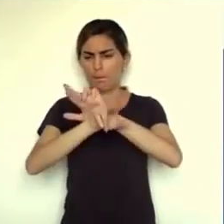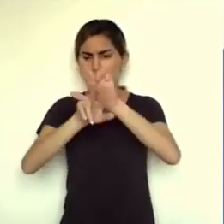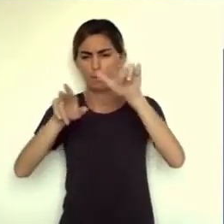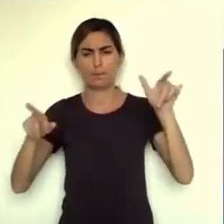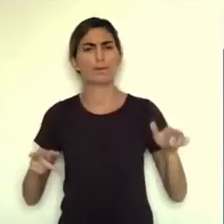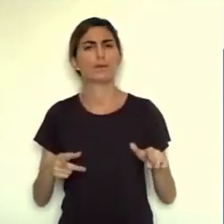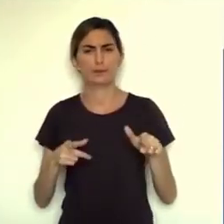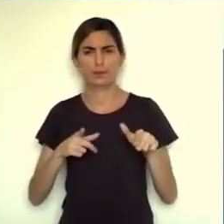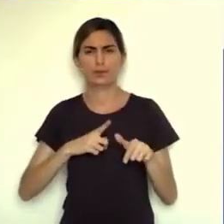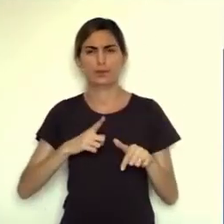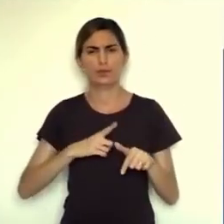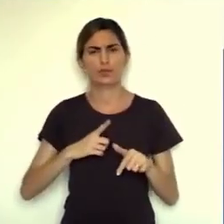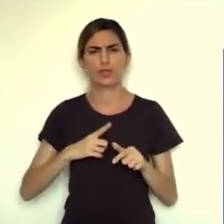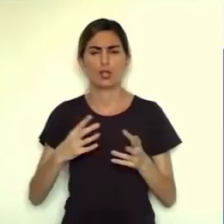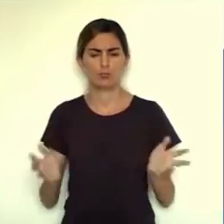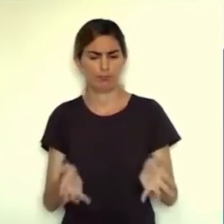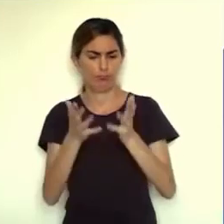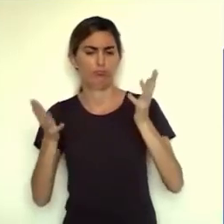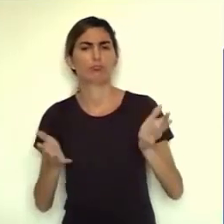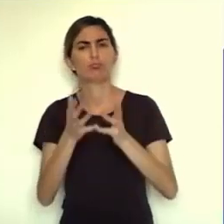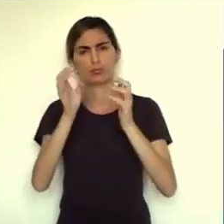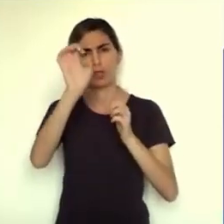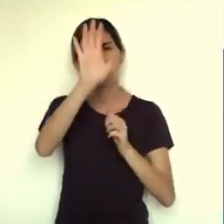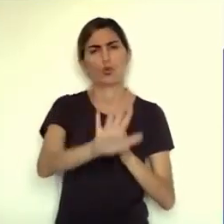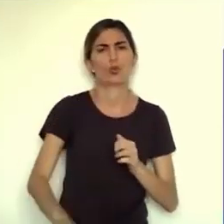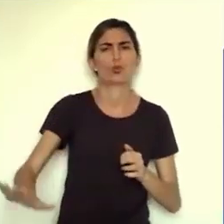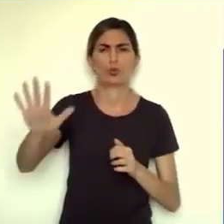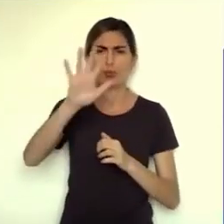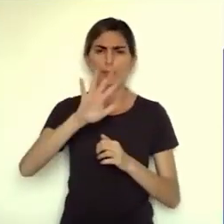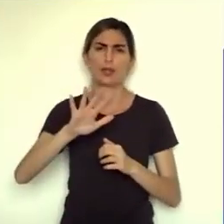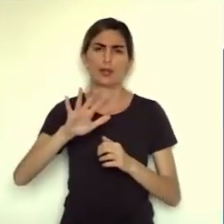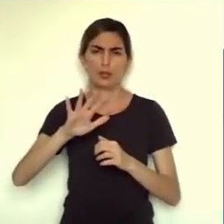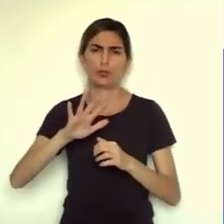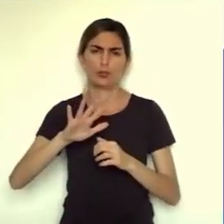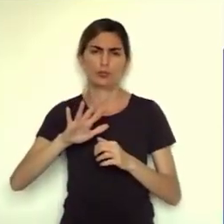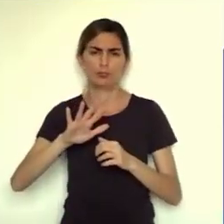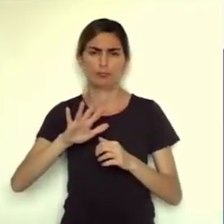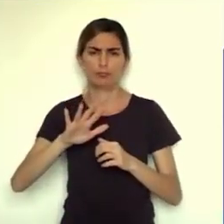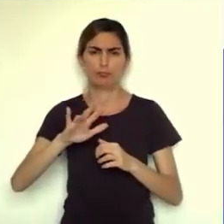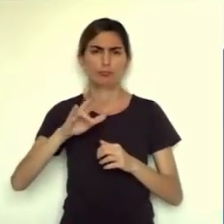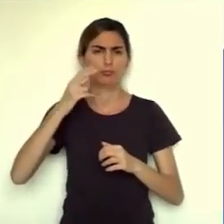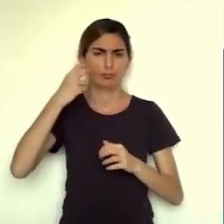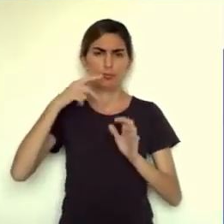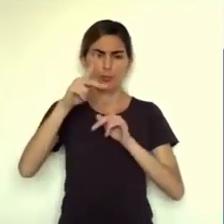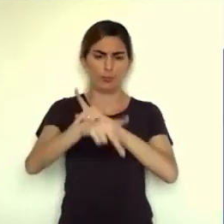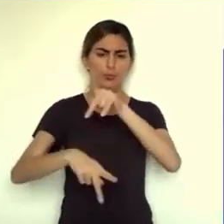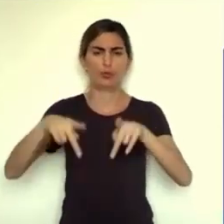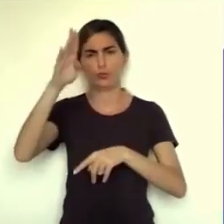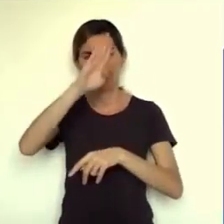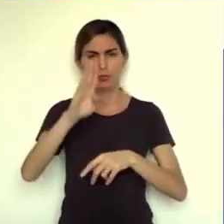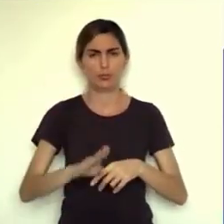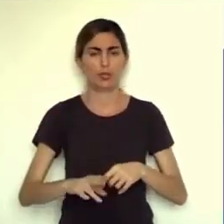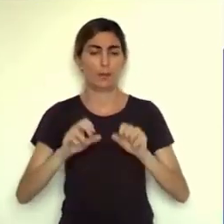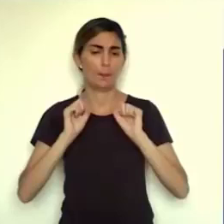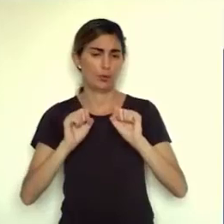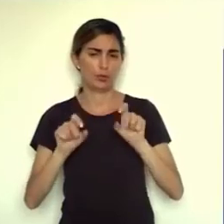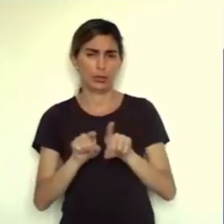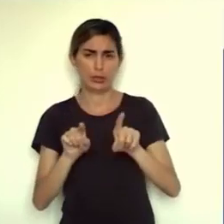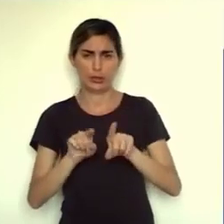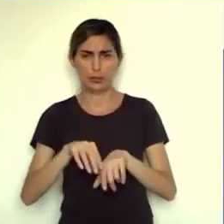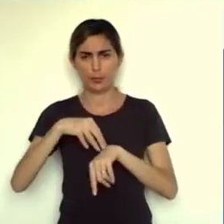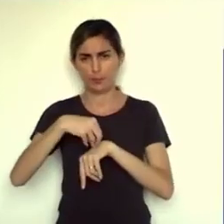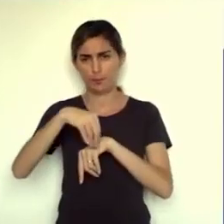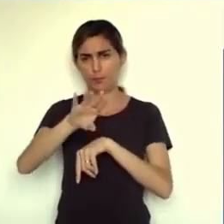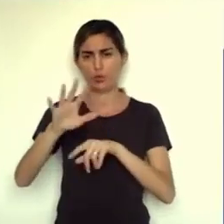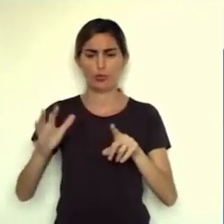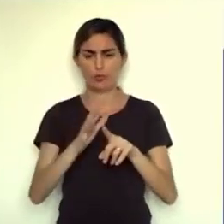gente tem uma composição aí de contribuições do europeu à composição do povo brasileiro. Podemos